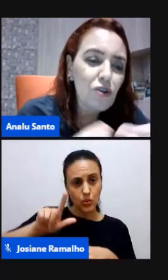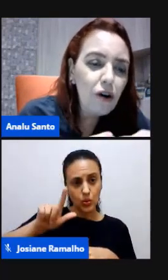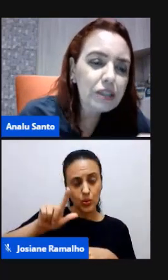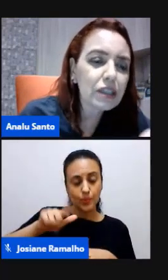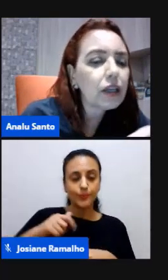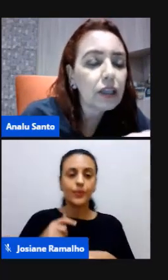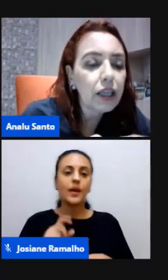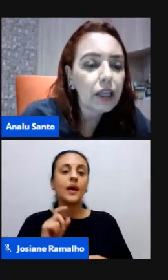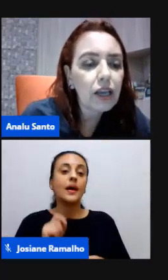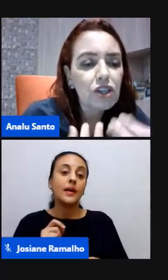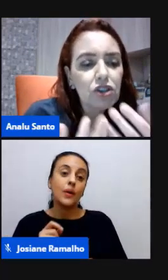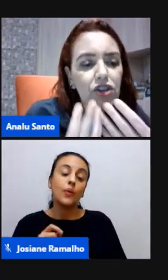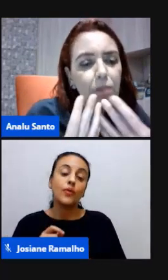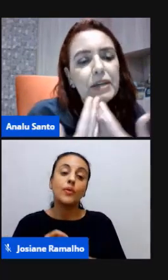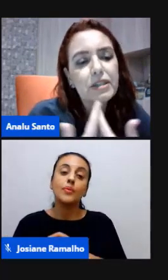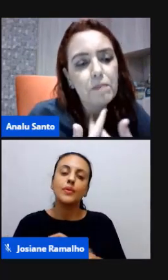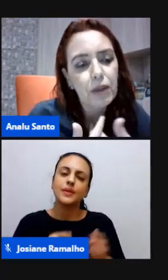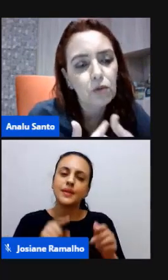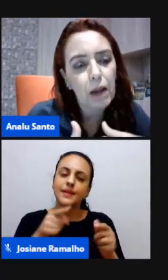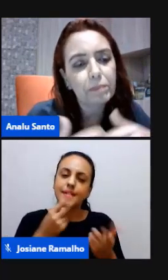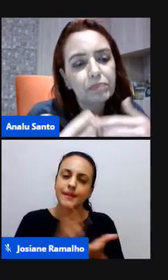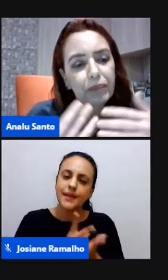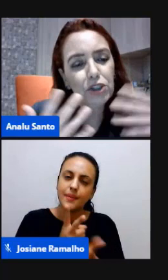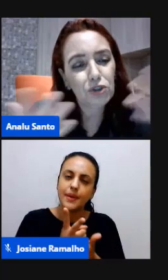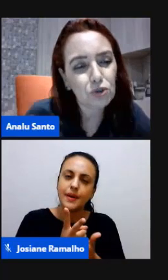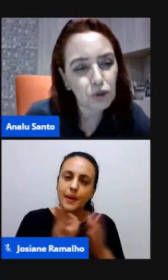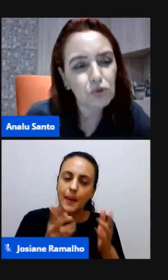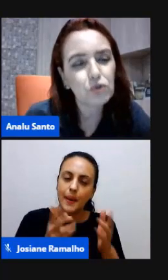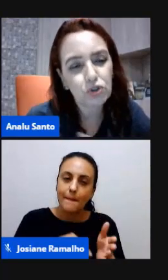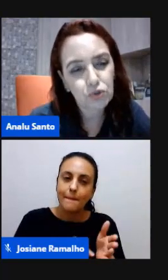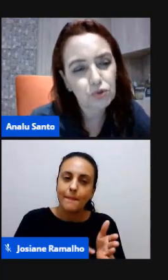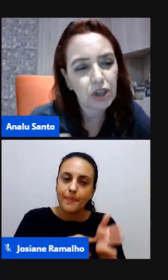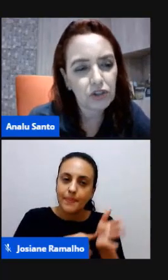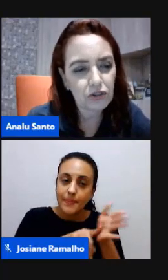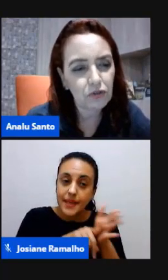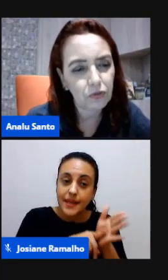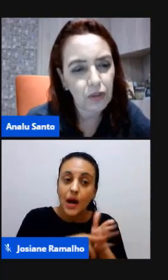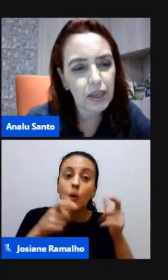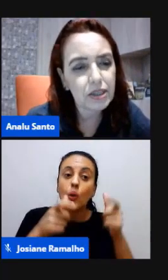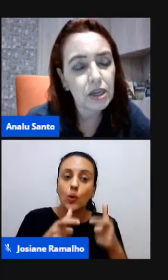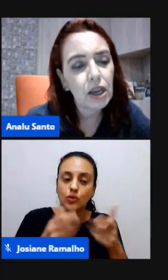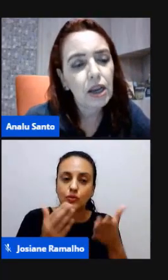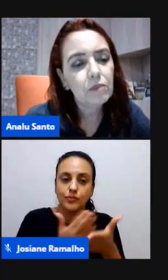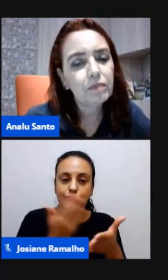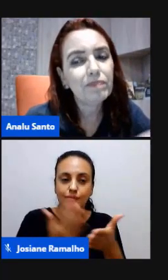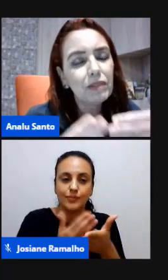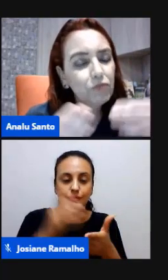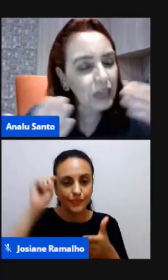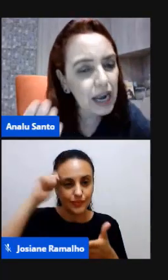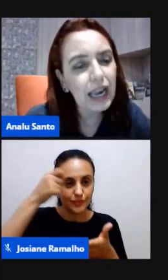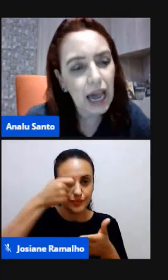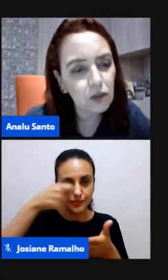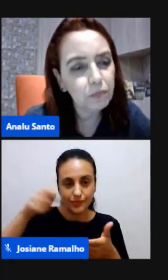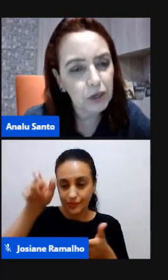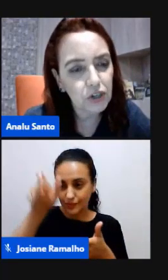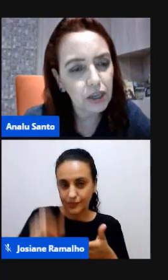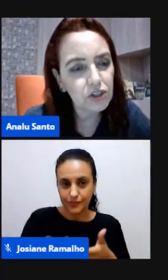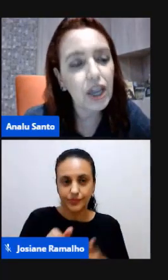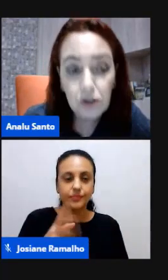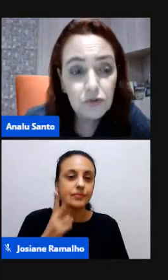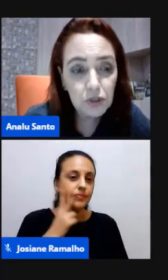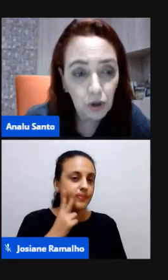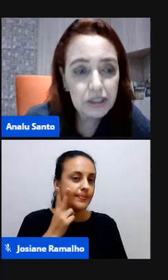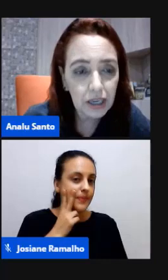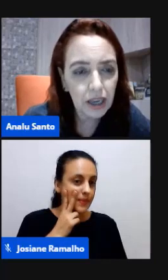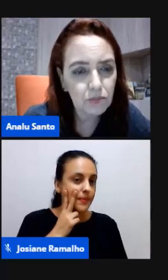a gente gosta, a gente já percebeu, a partir de todos os estudos que a gente fez, fica claro para a gente